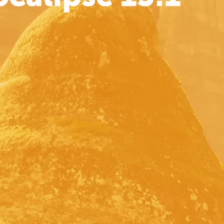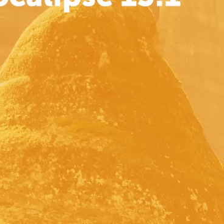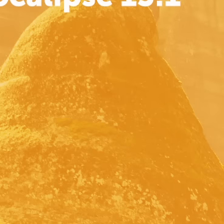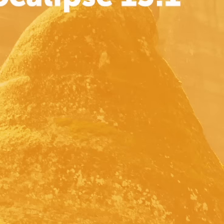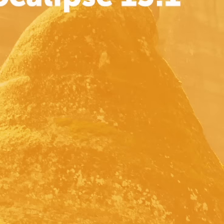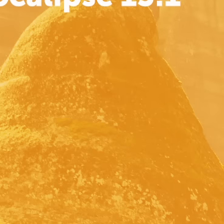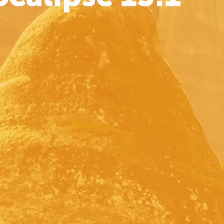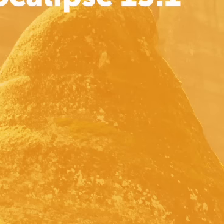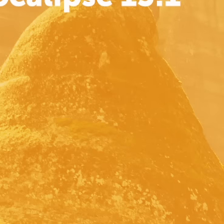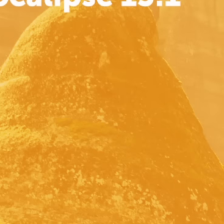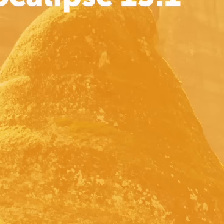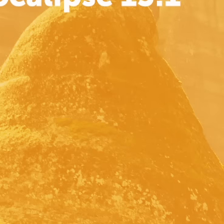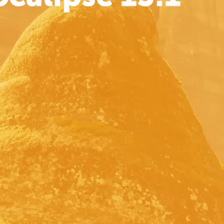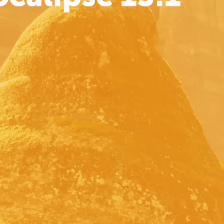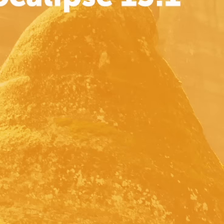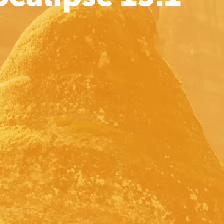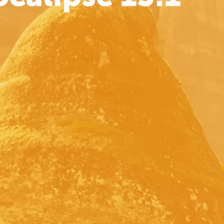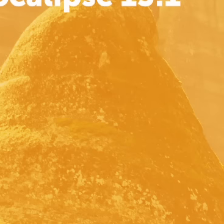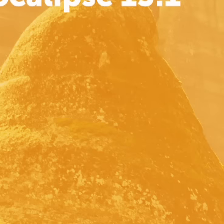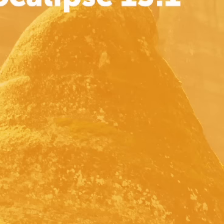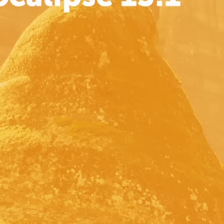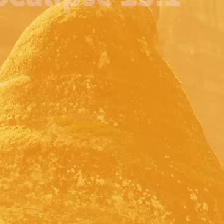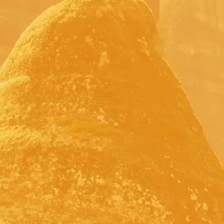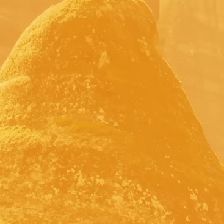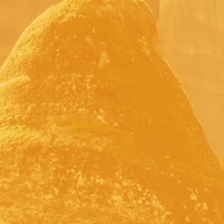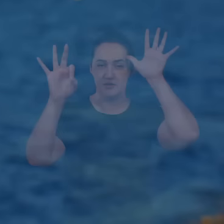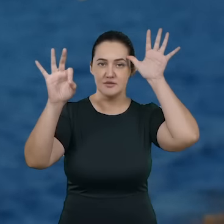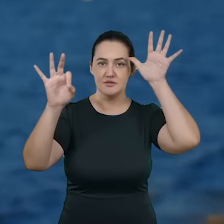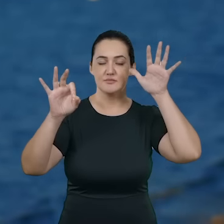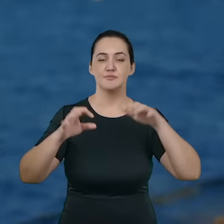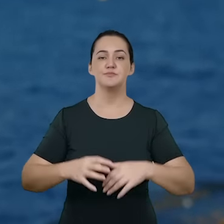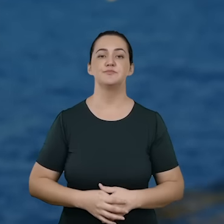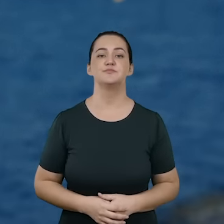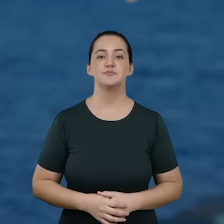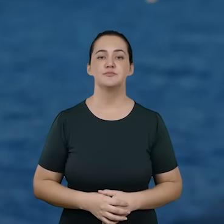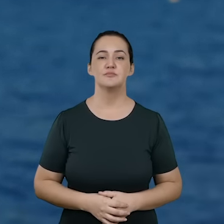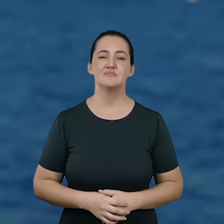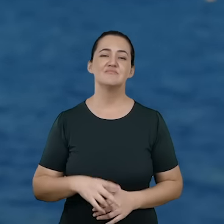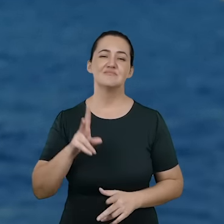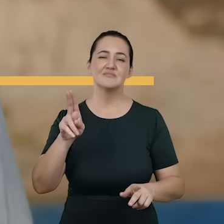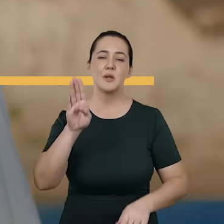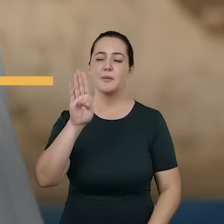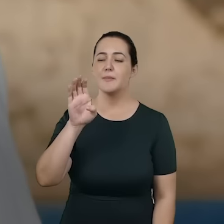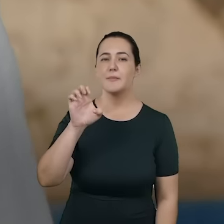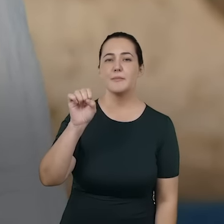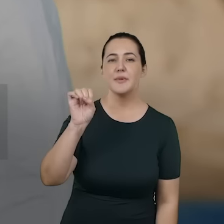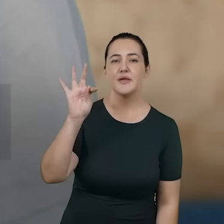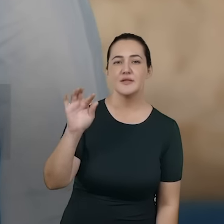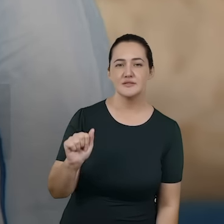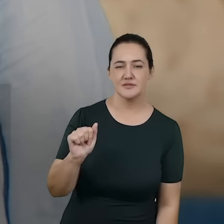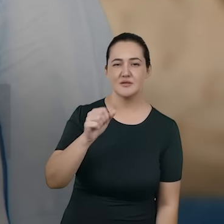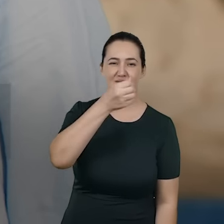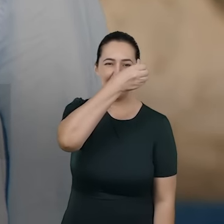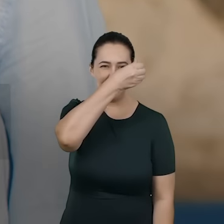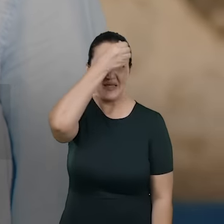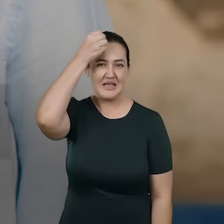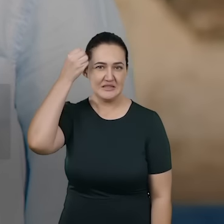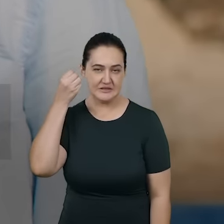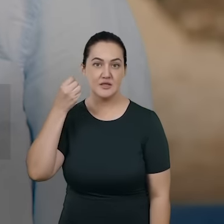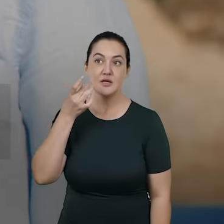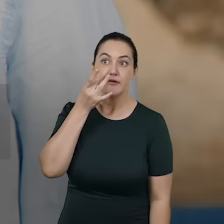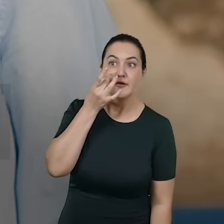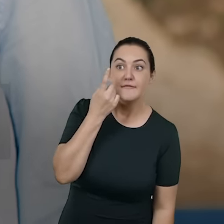cabeças nomes de blasfêmias." João viu subindo do mar a besta. É interessante que águas na